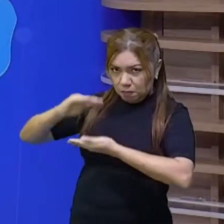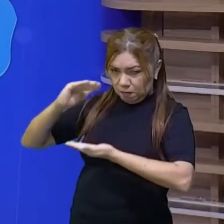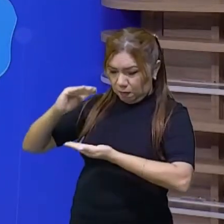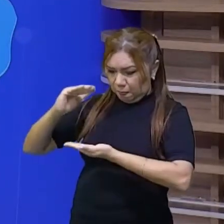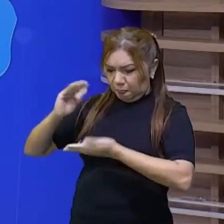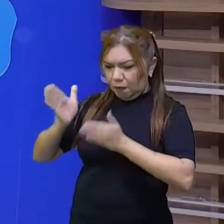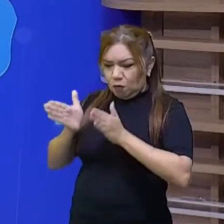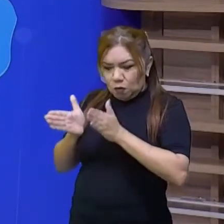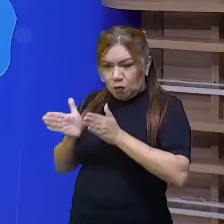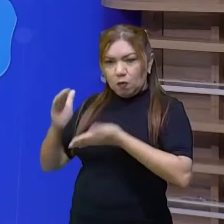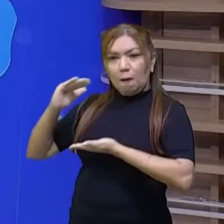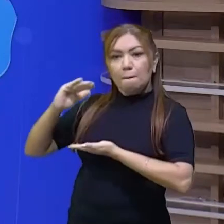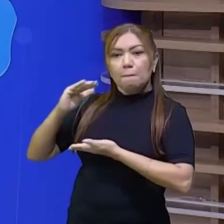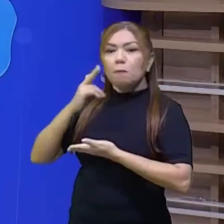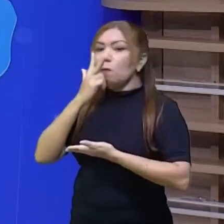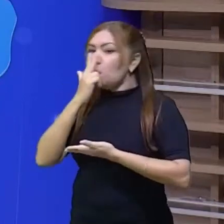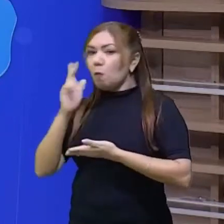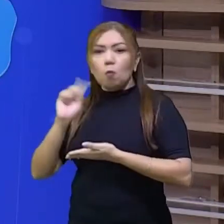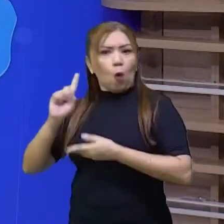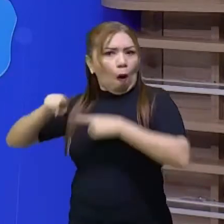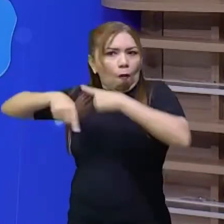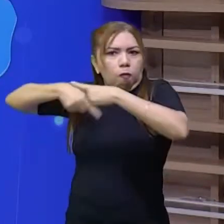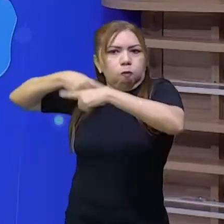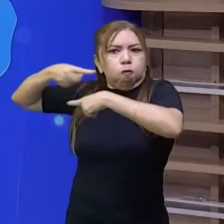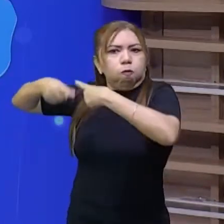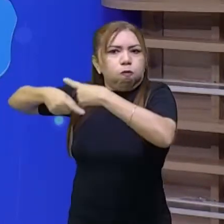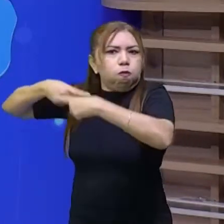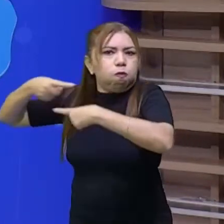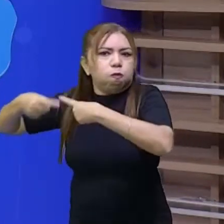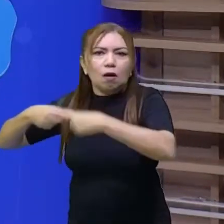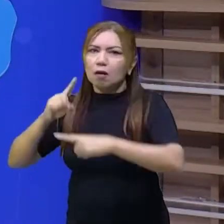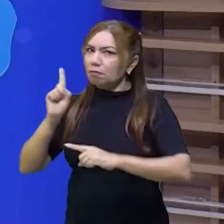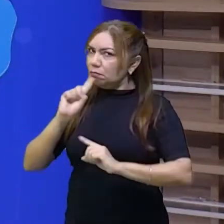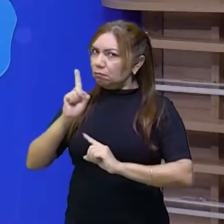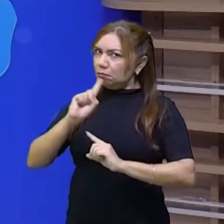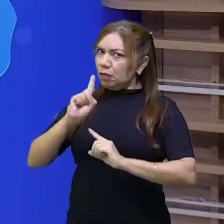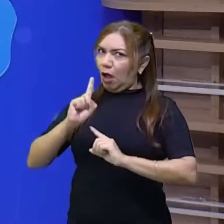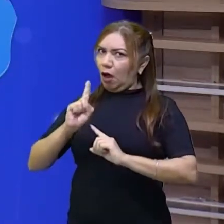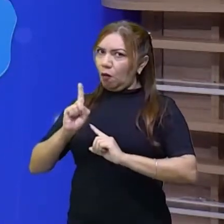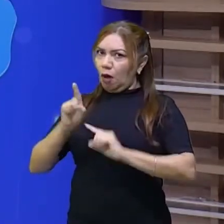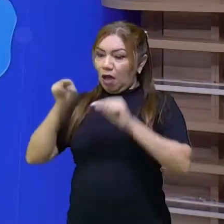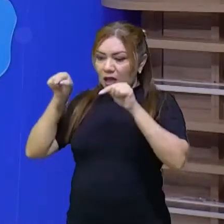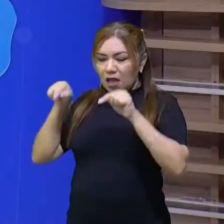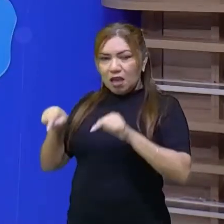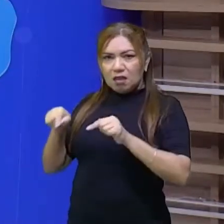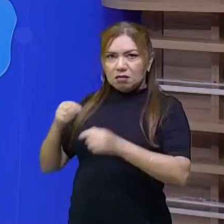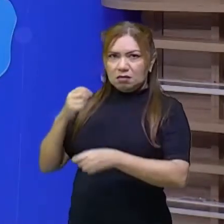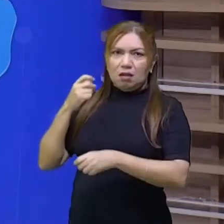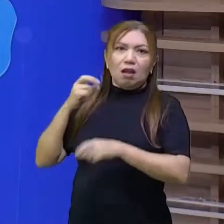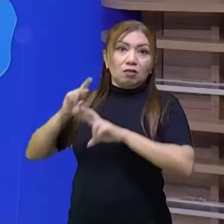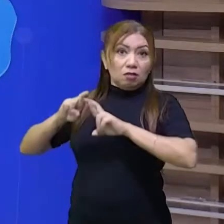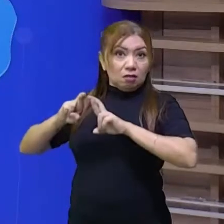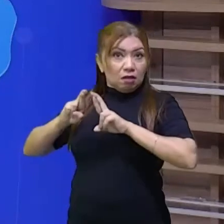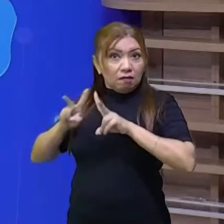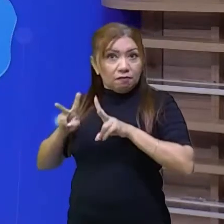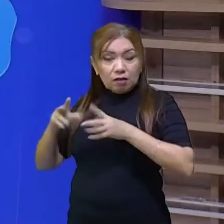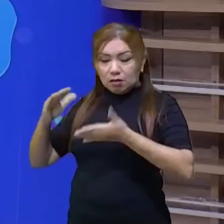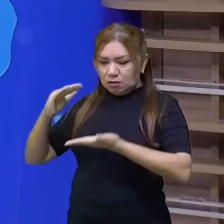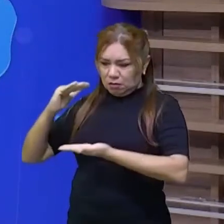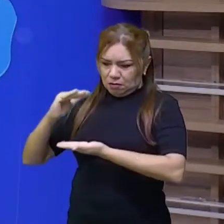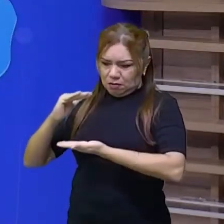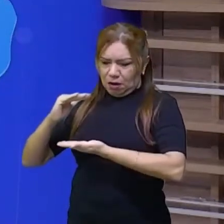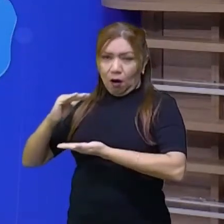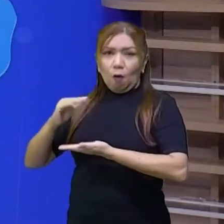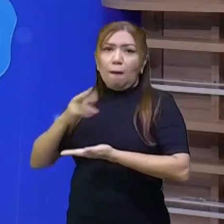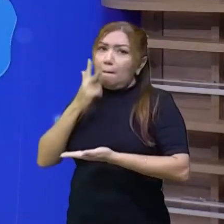rolar não vai girar se você colocar numa superfície em cima de uma mesa ou no chão você pega um dado pega um cubo você